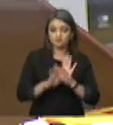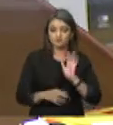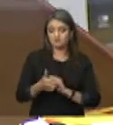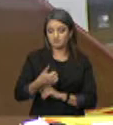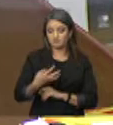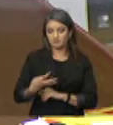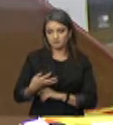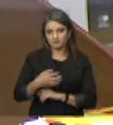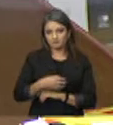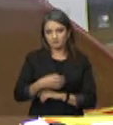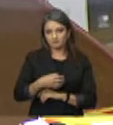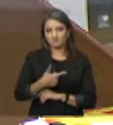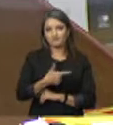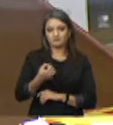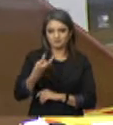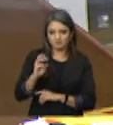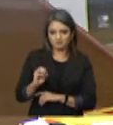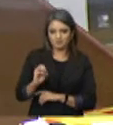dada pela lei 14230